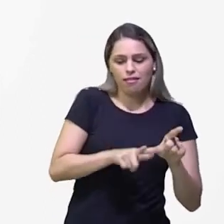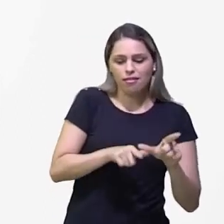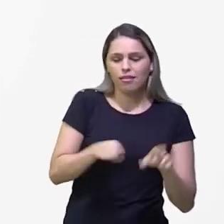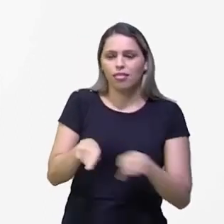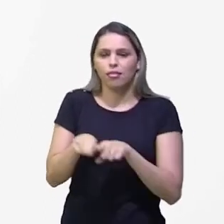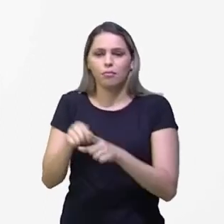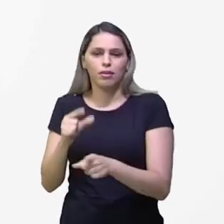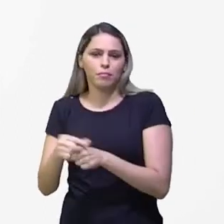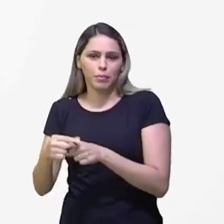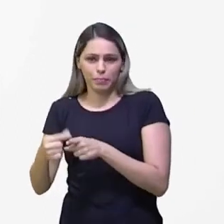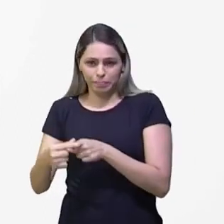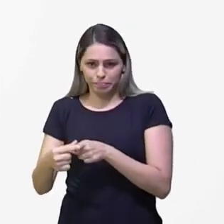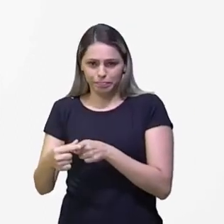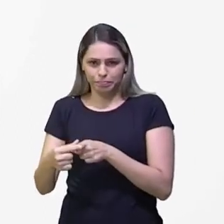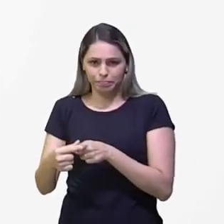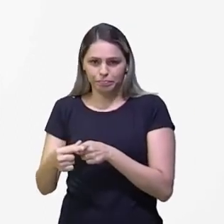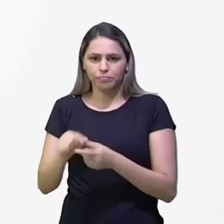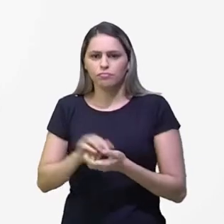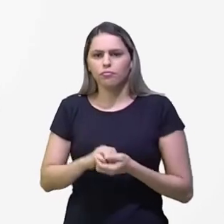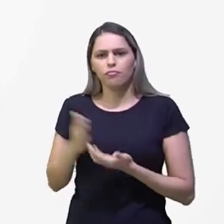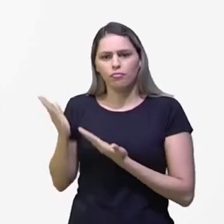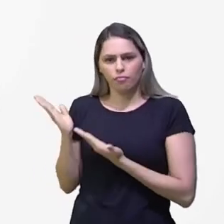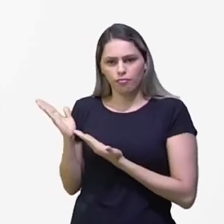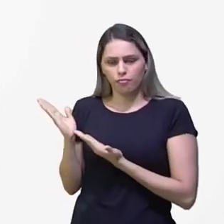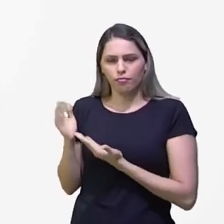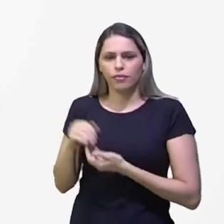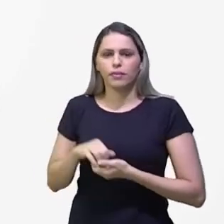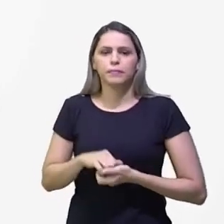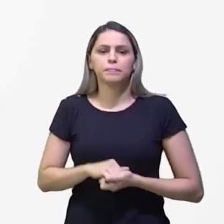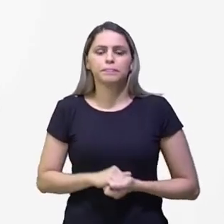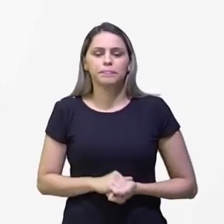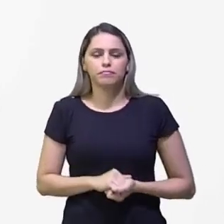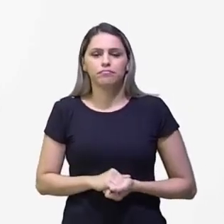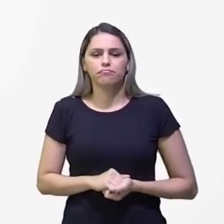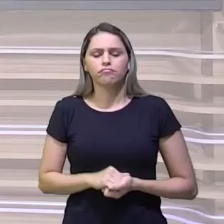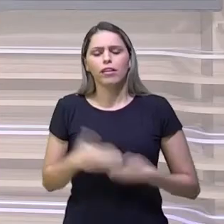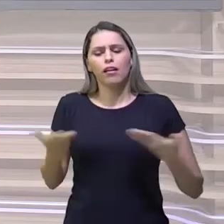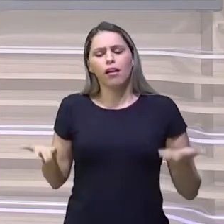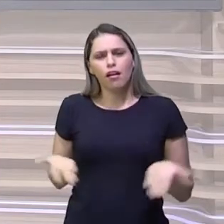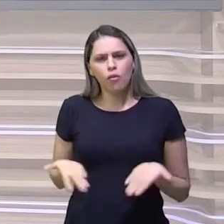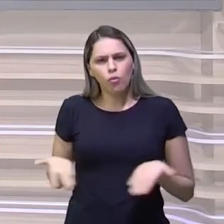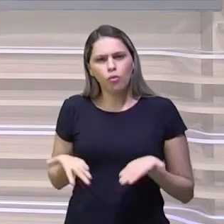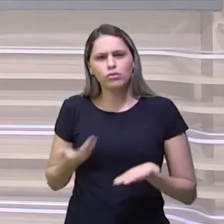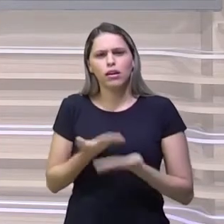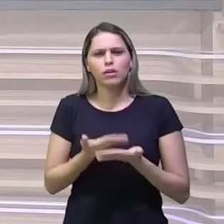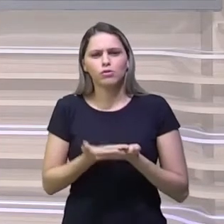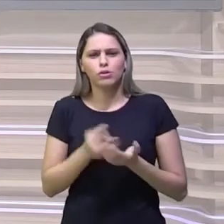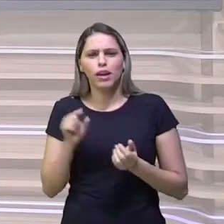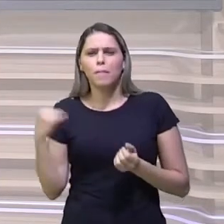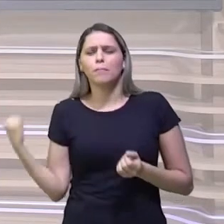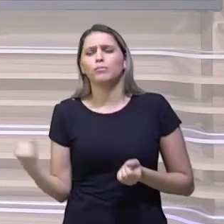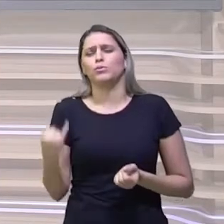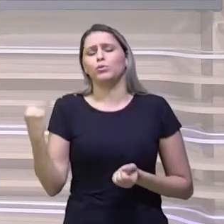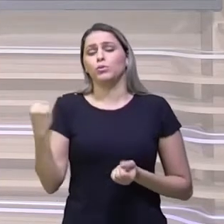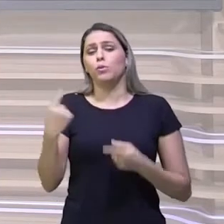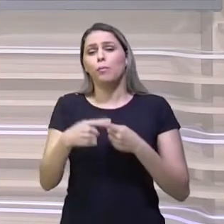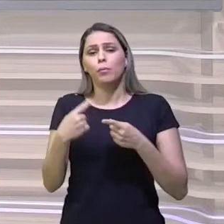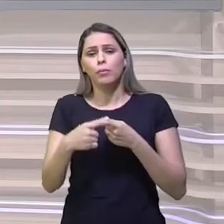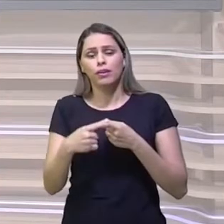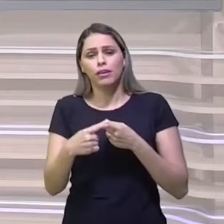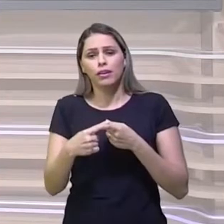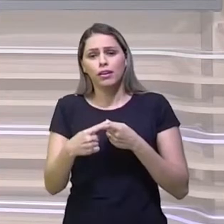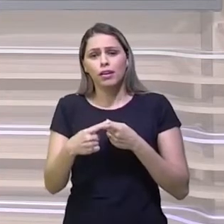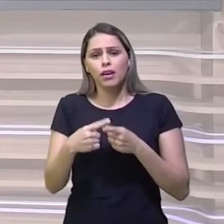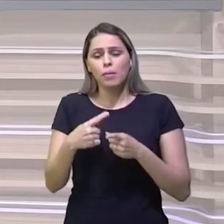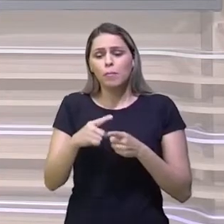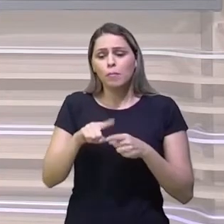D, F e V. A nossa aula de hoje é muito importante, viu, crianças? Por quê? Porque se